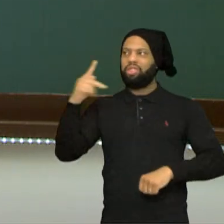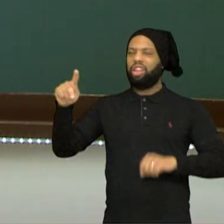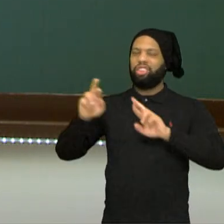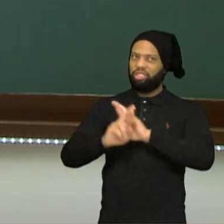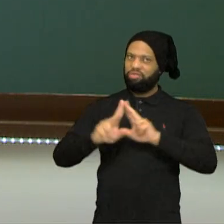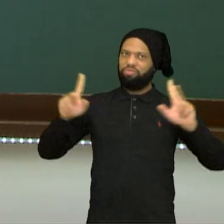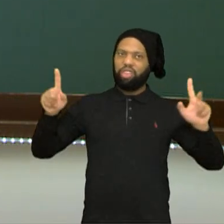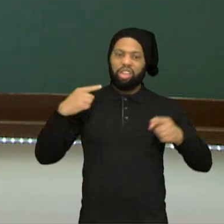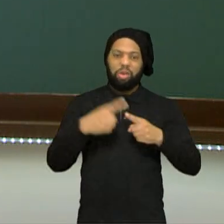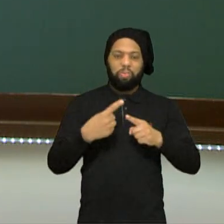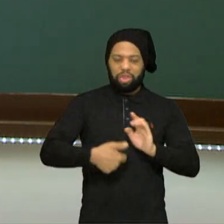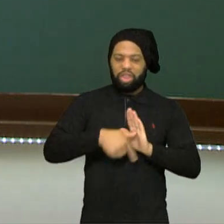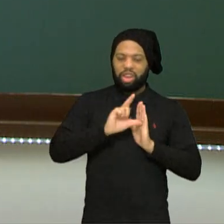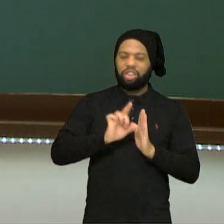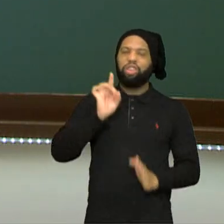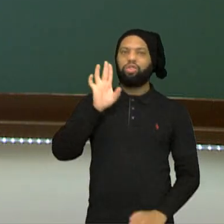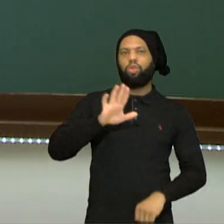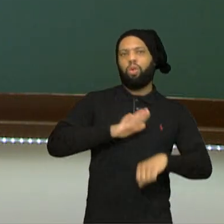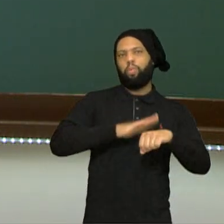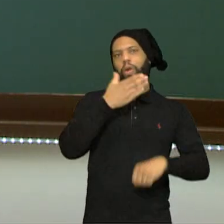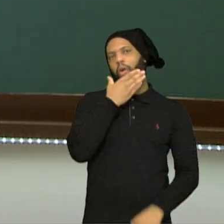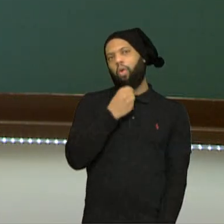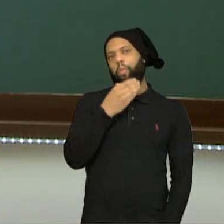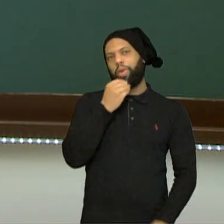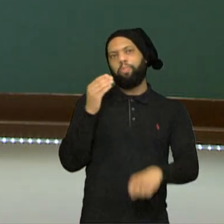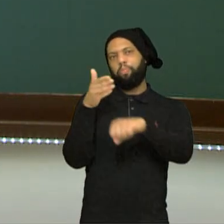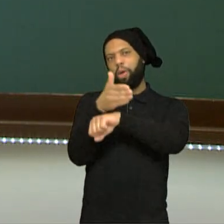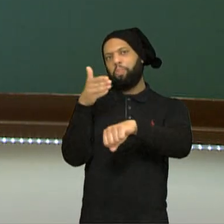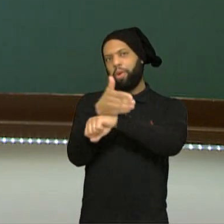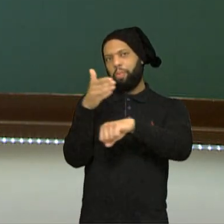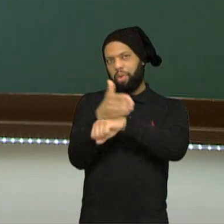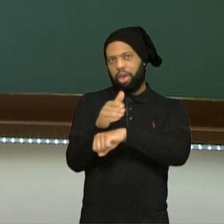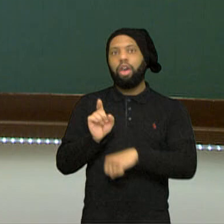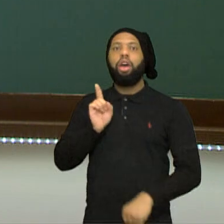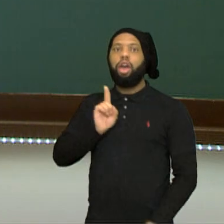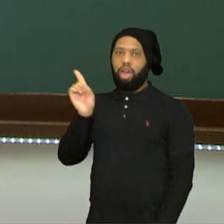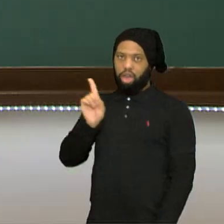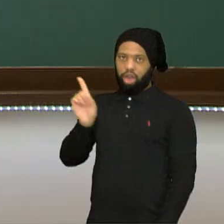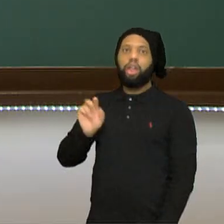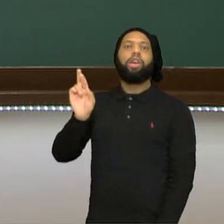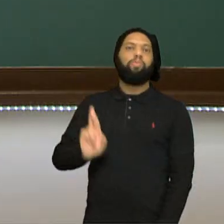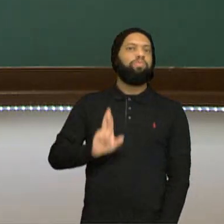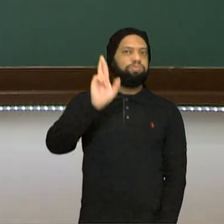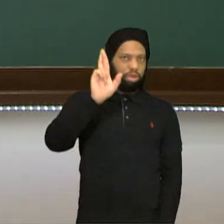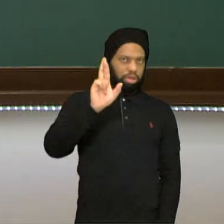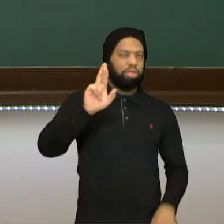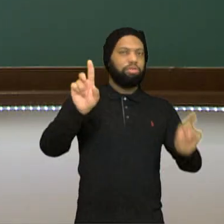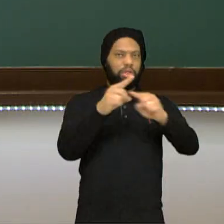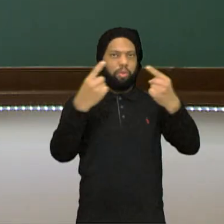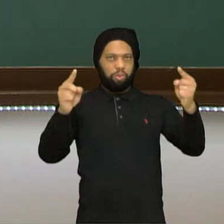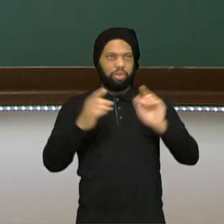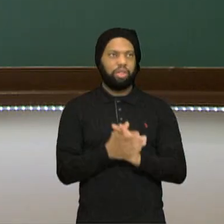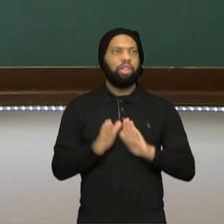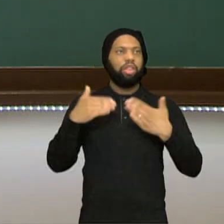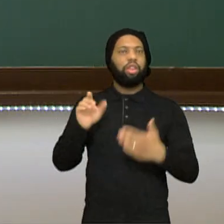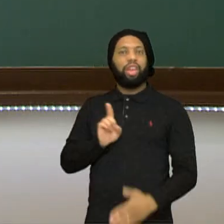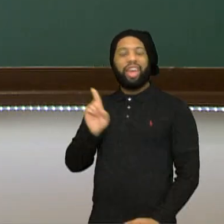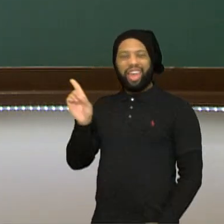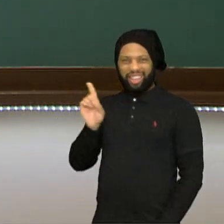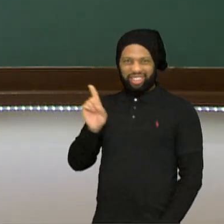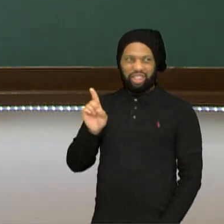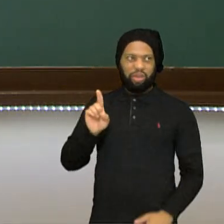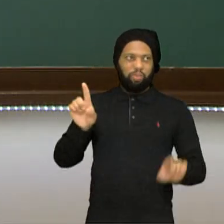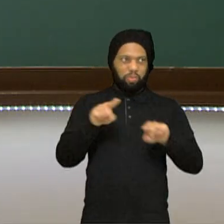muito masculino. Então, uma grande representante da nossa música. Bom, essa música, né, não é um choro, mas